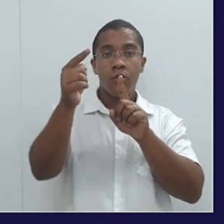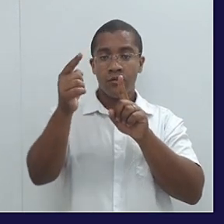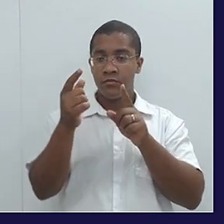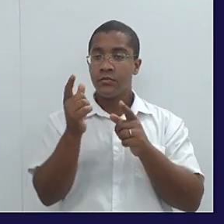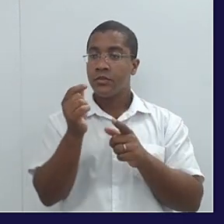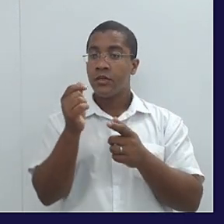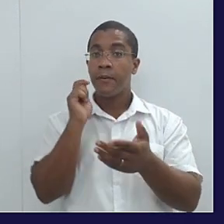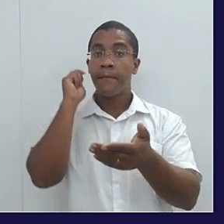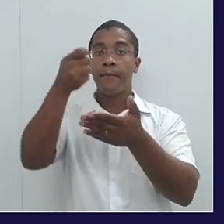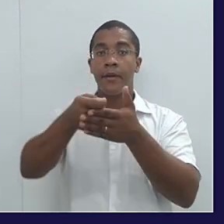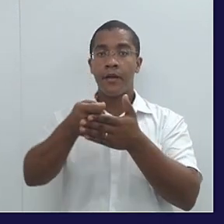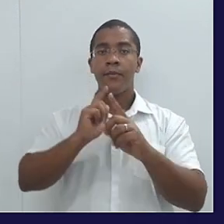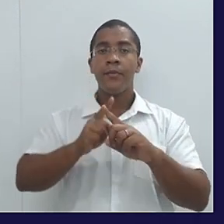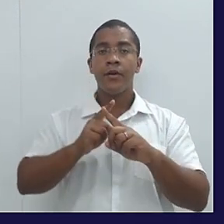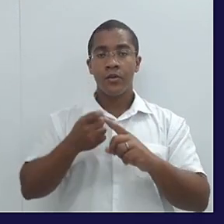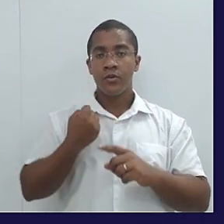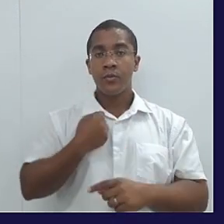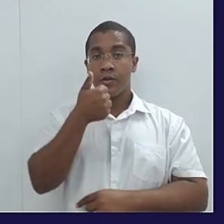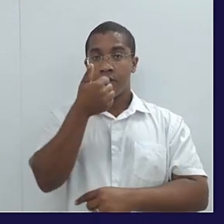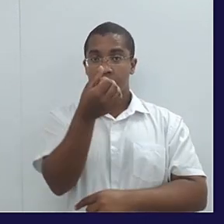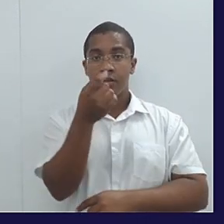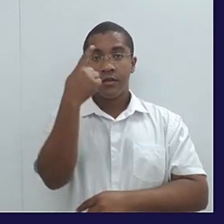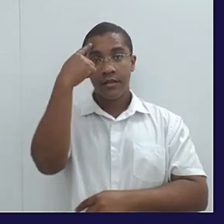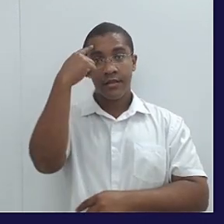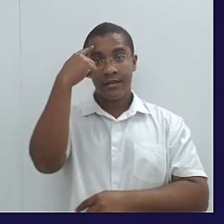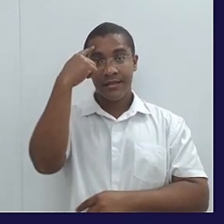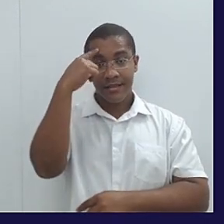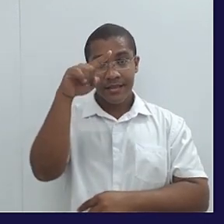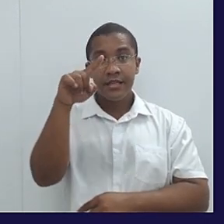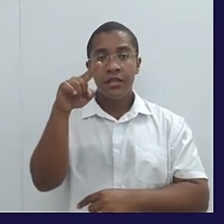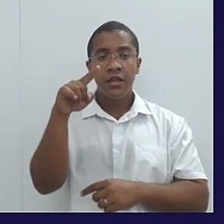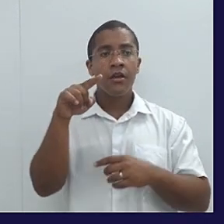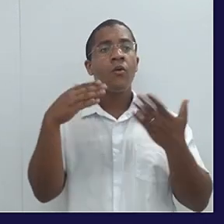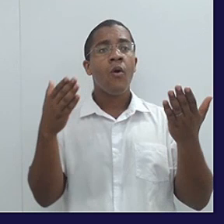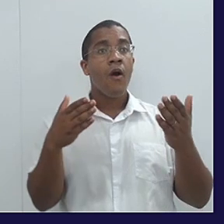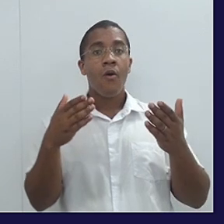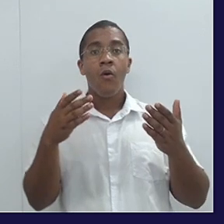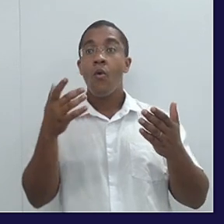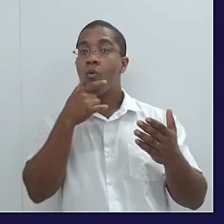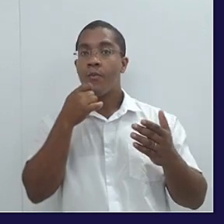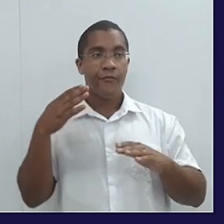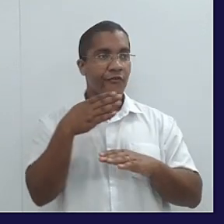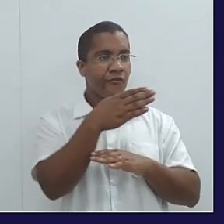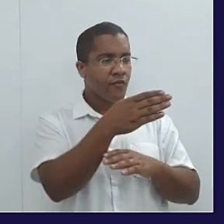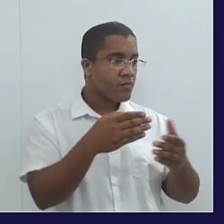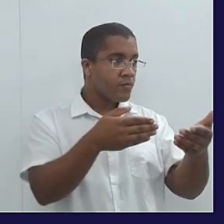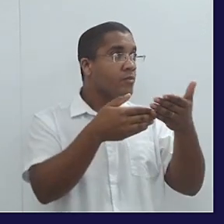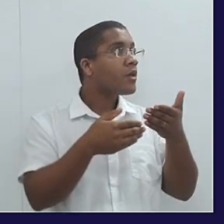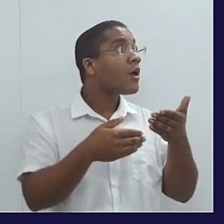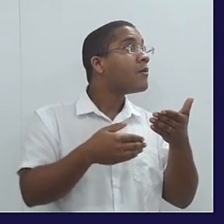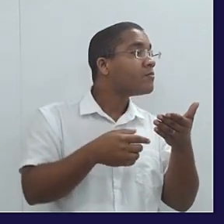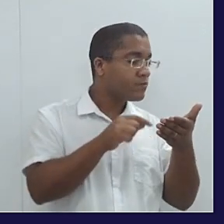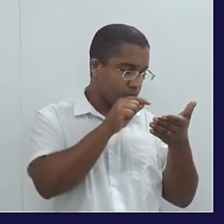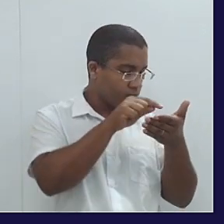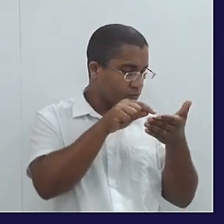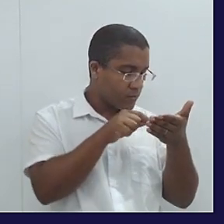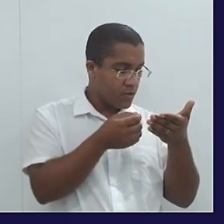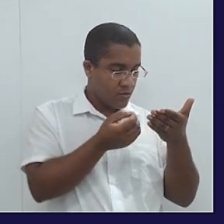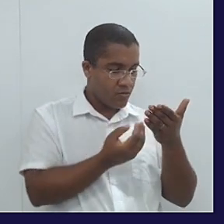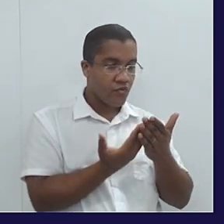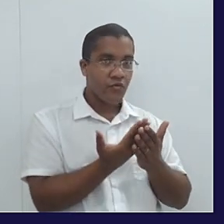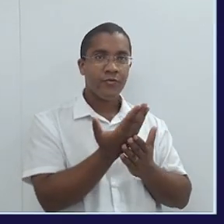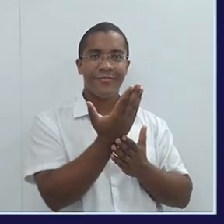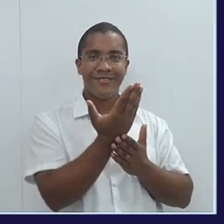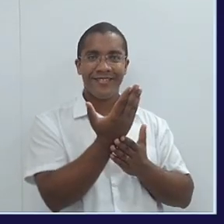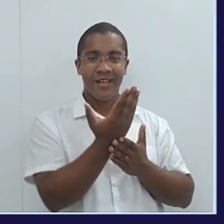mês. Porque no número 16 a gente tem as datas das leituras. Eu tenho a data da leitura do mês